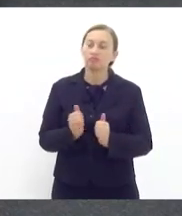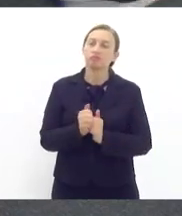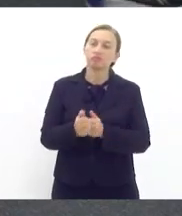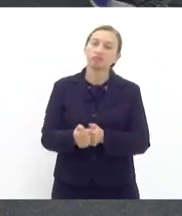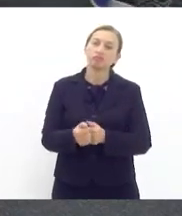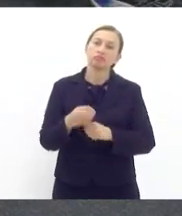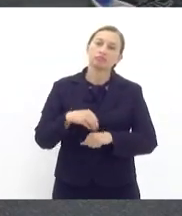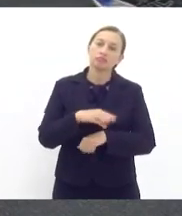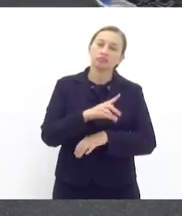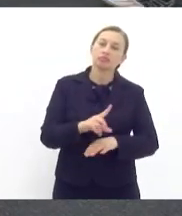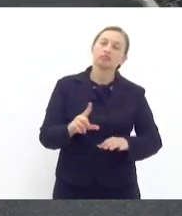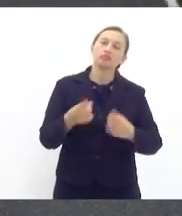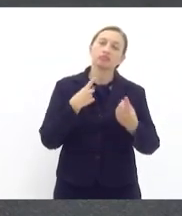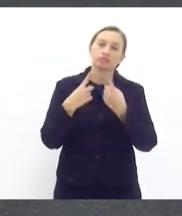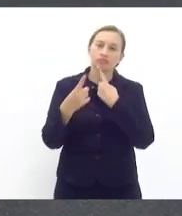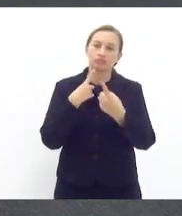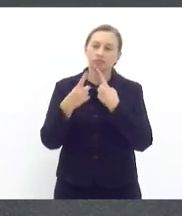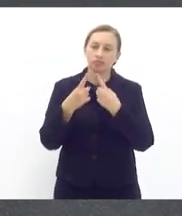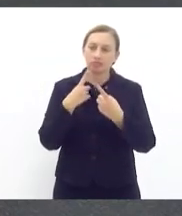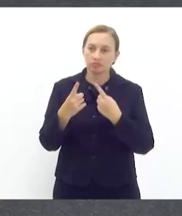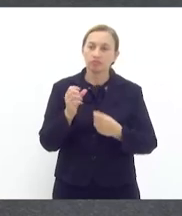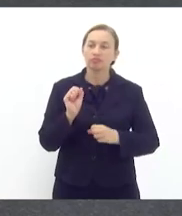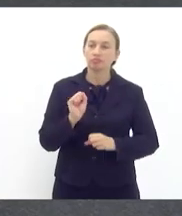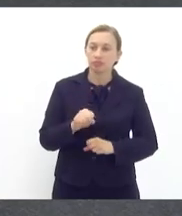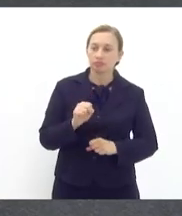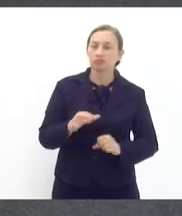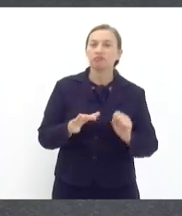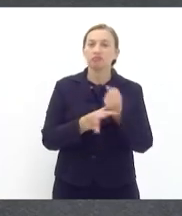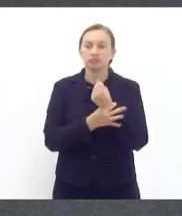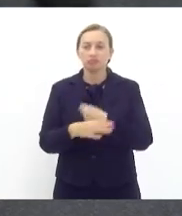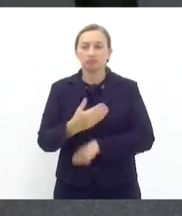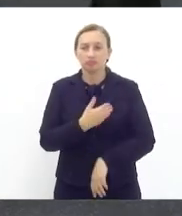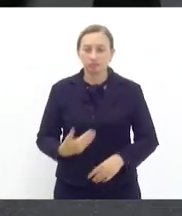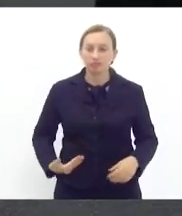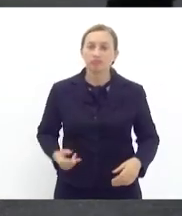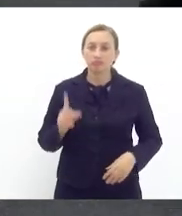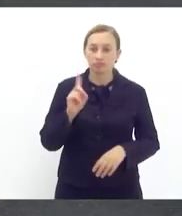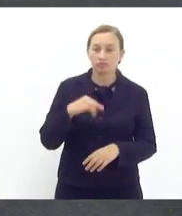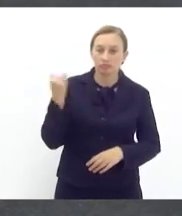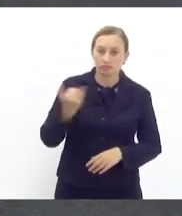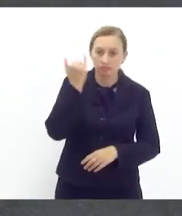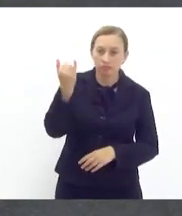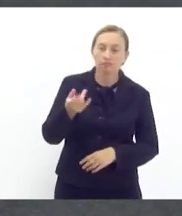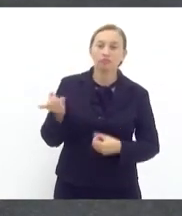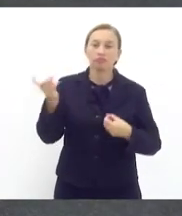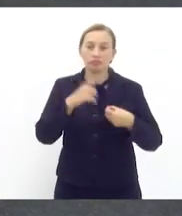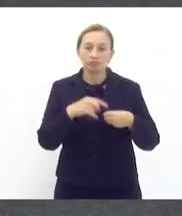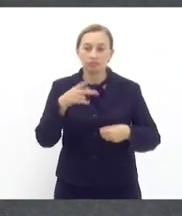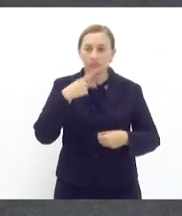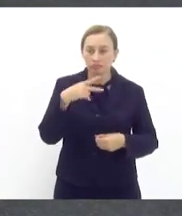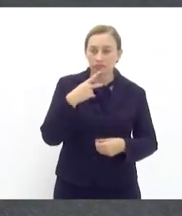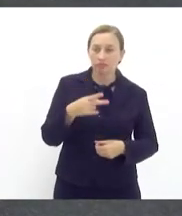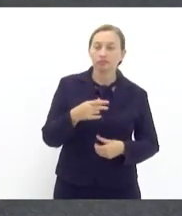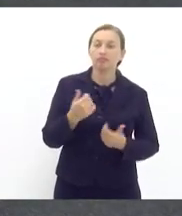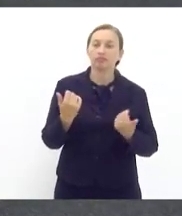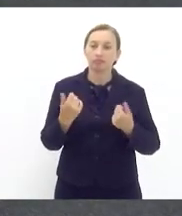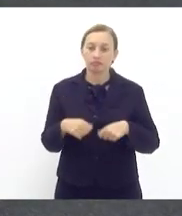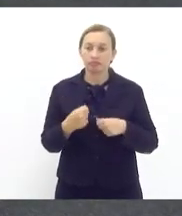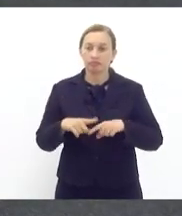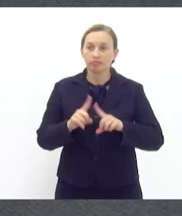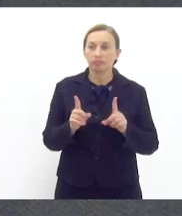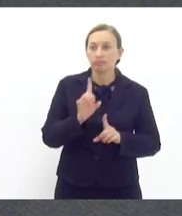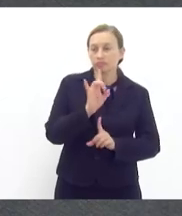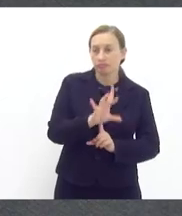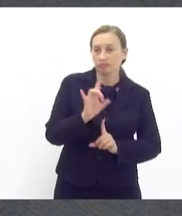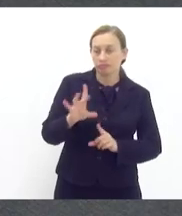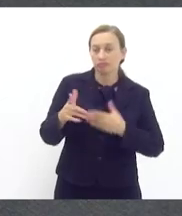em debate claro que as forças de segurança são importantes volto a ressaltar isso e necessárias mas cada